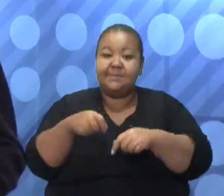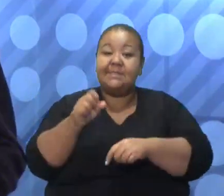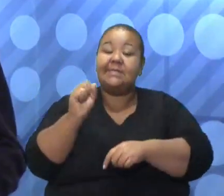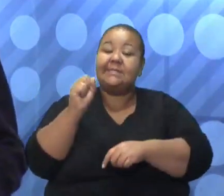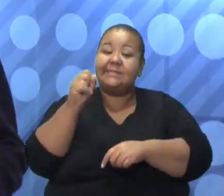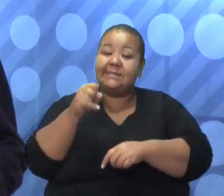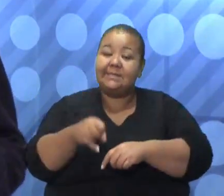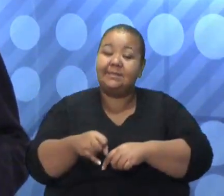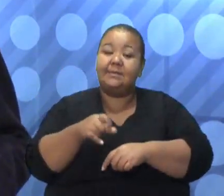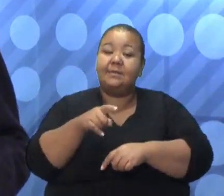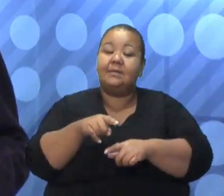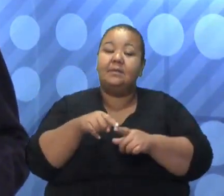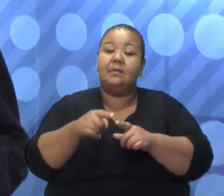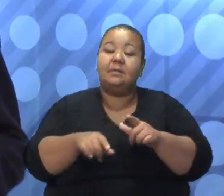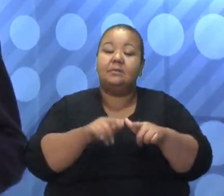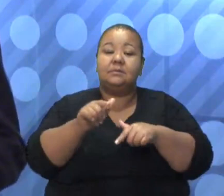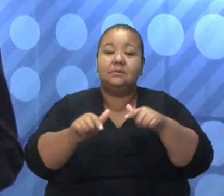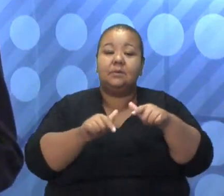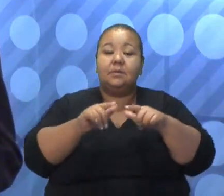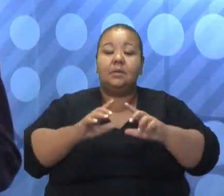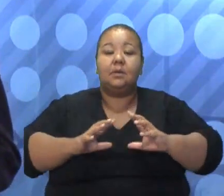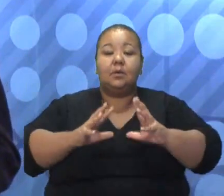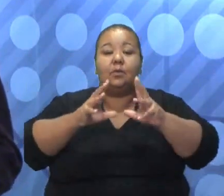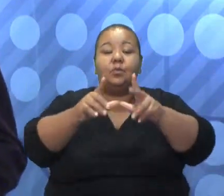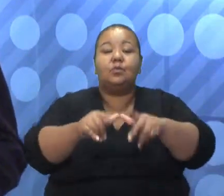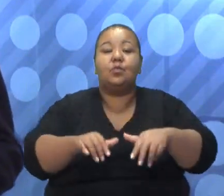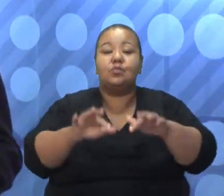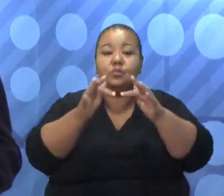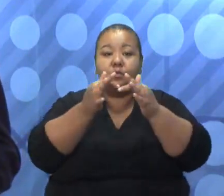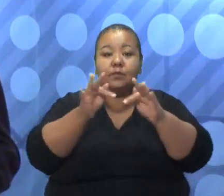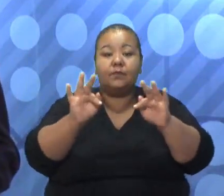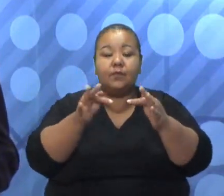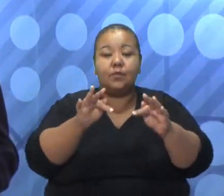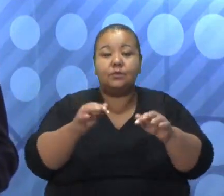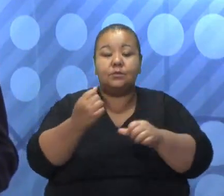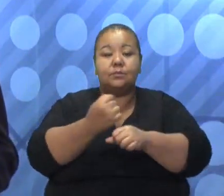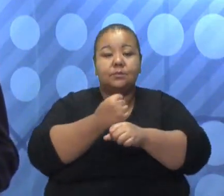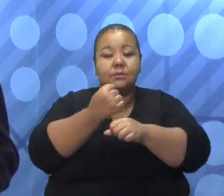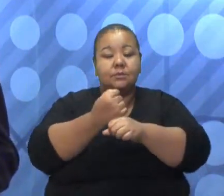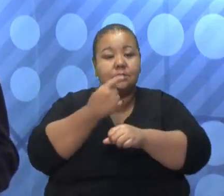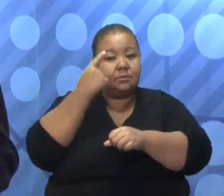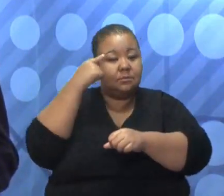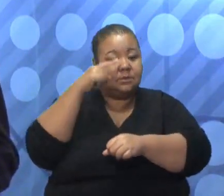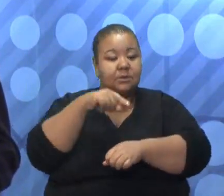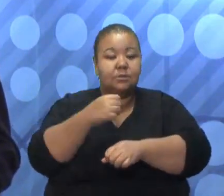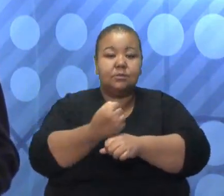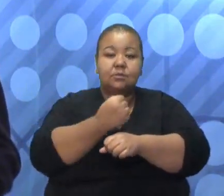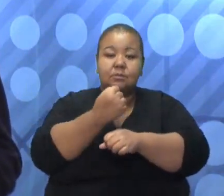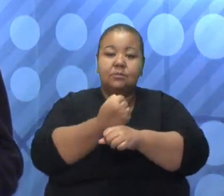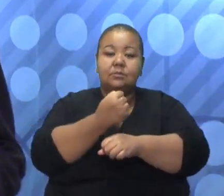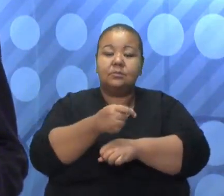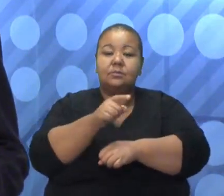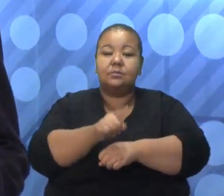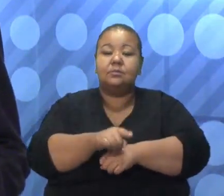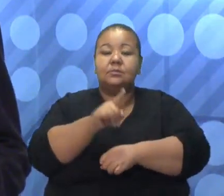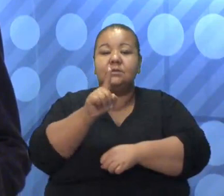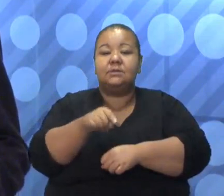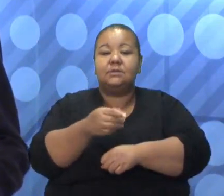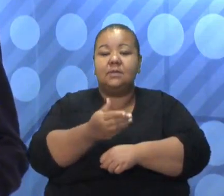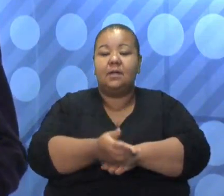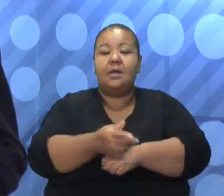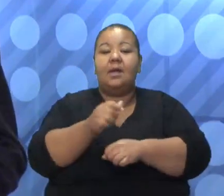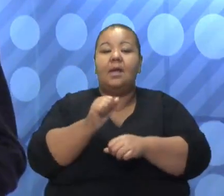sim, além de trabalhar com todo esse fluxo de produção, pensando no sistema produtivo que vamos usar, né? Se vai ser um